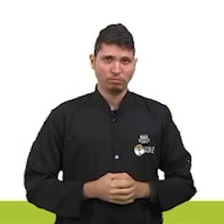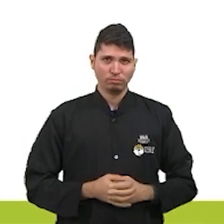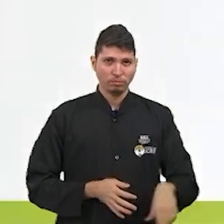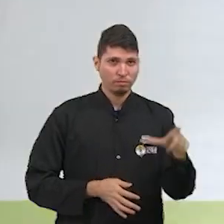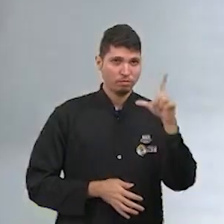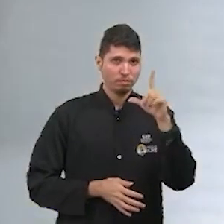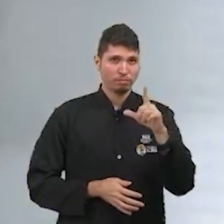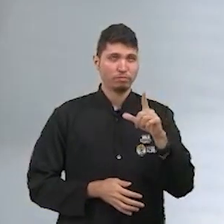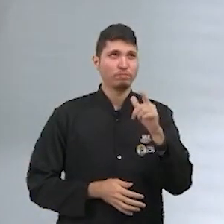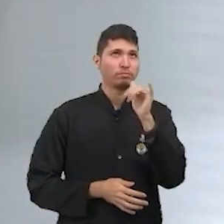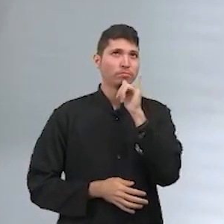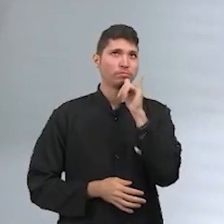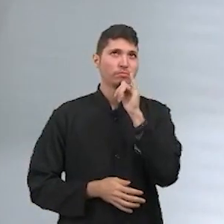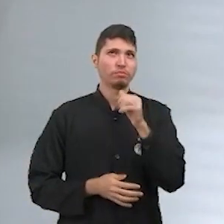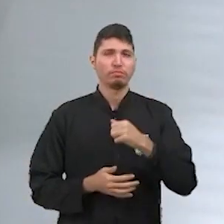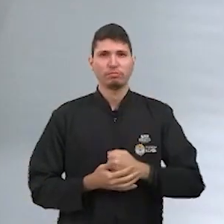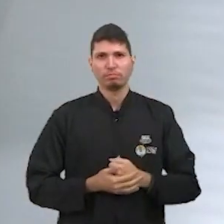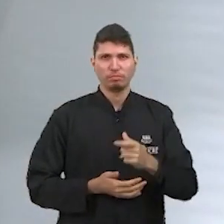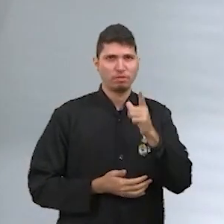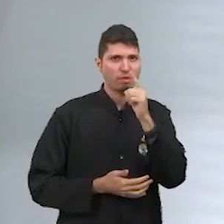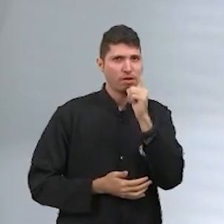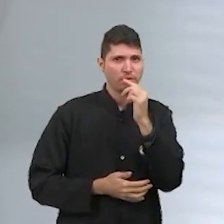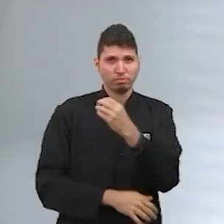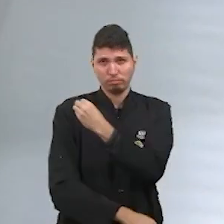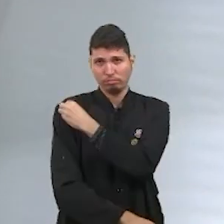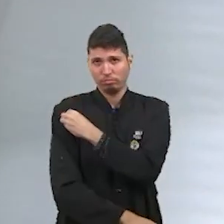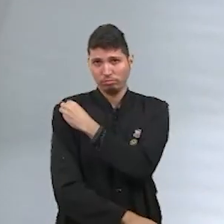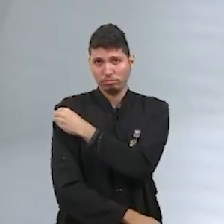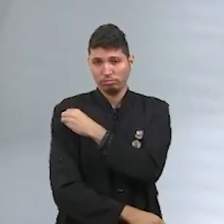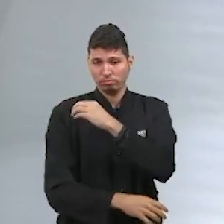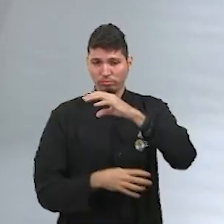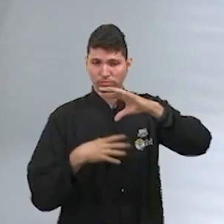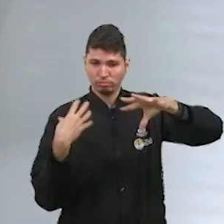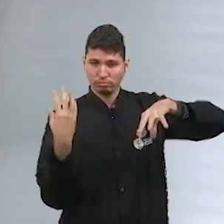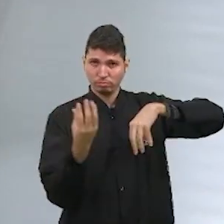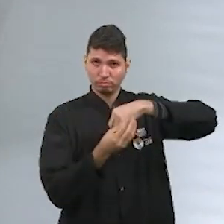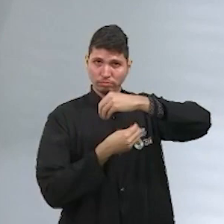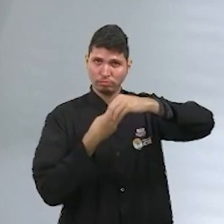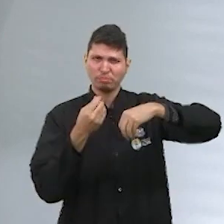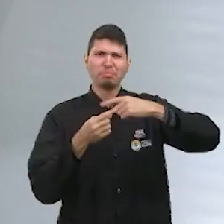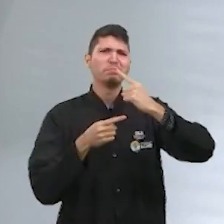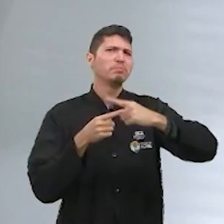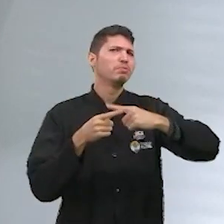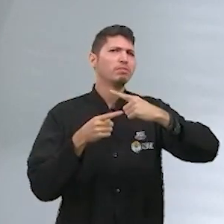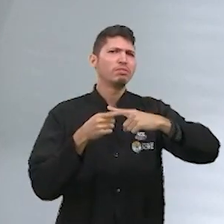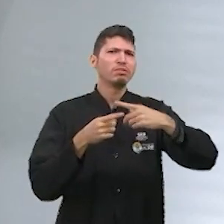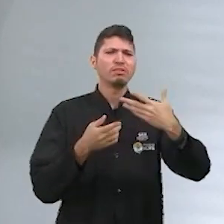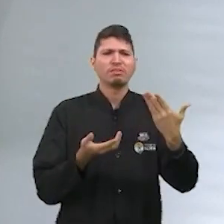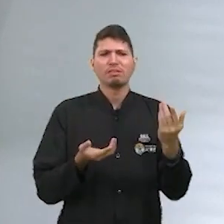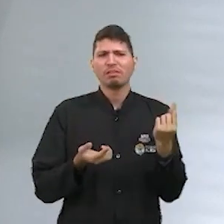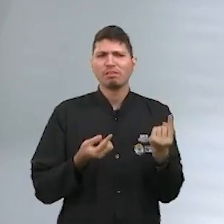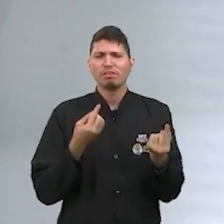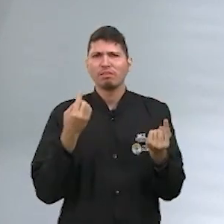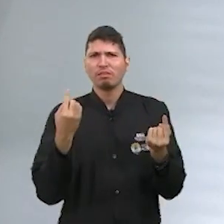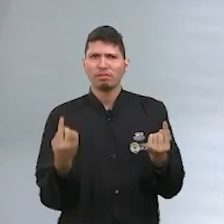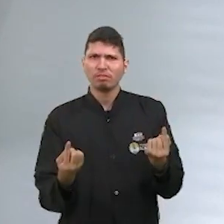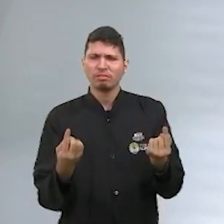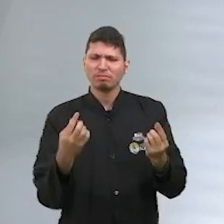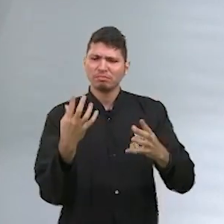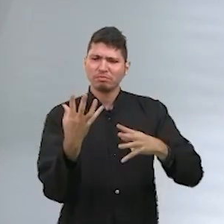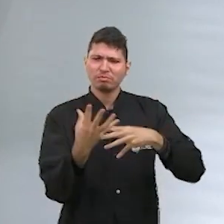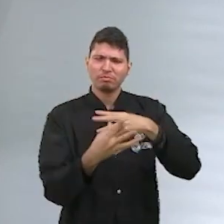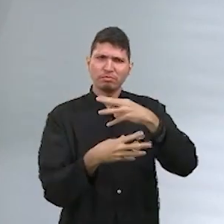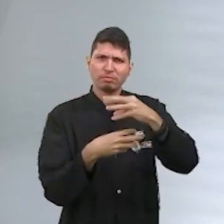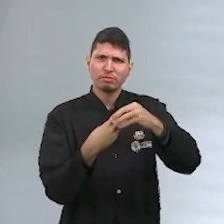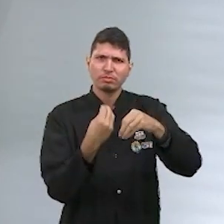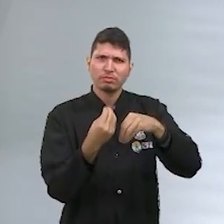água e álcool se misturam. Por que será que água e álcool se misturam e formam ali uma